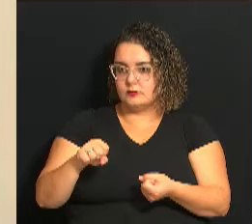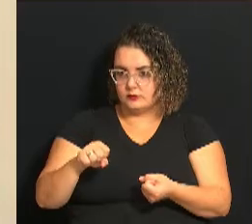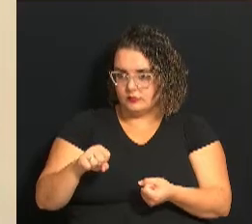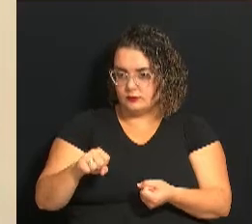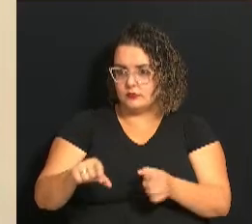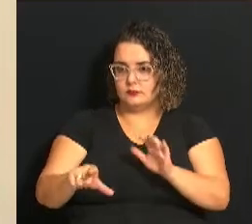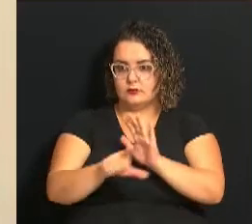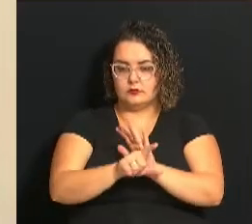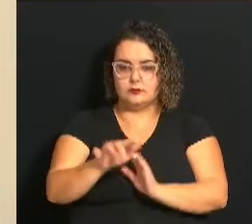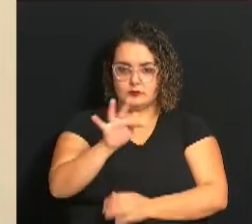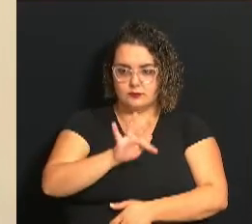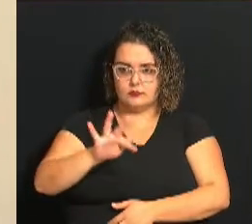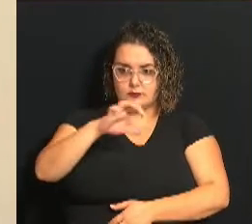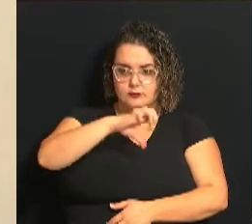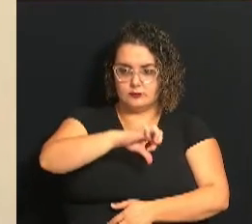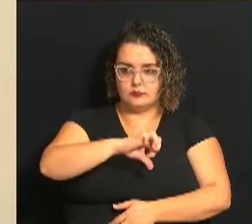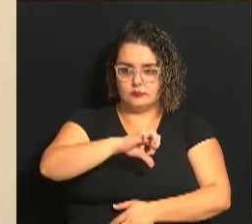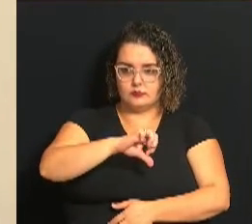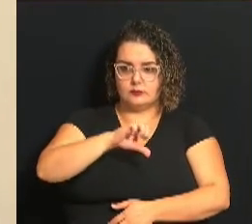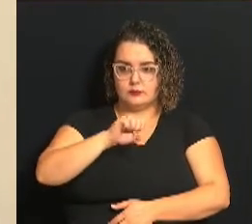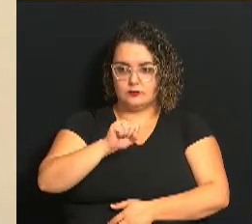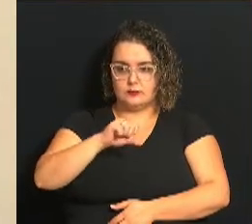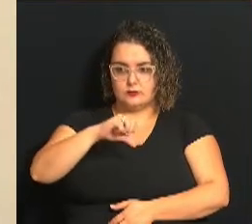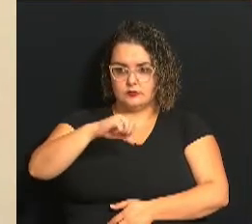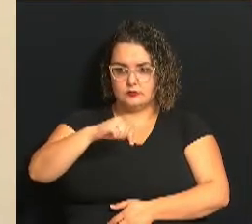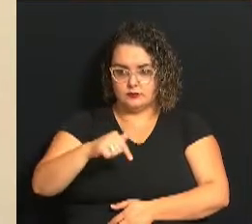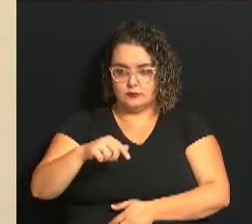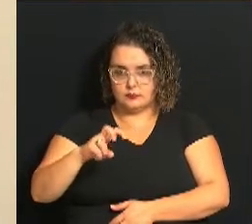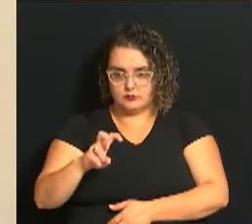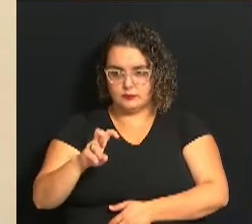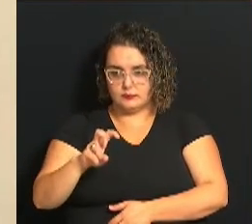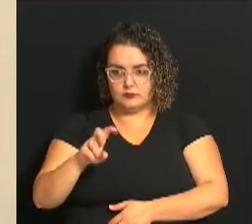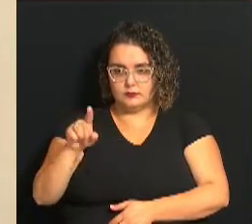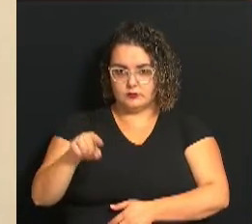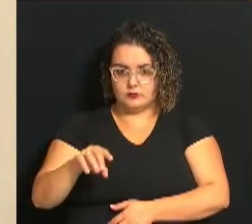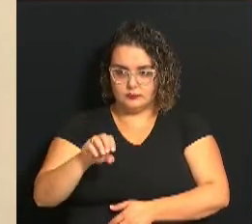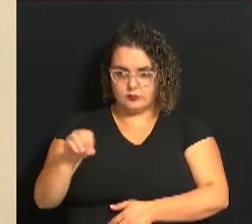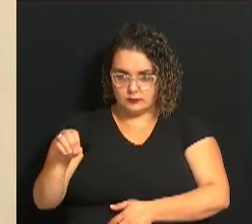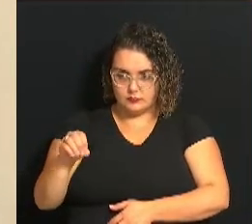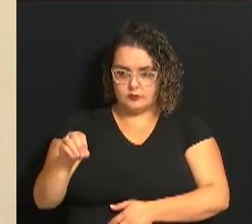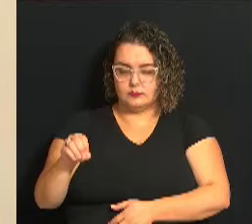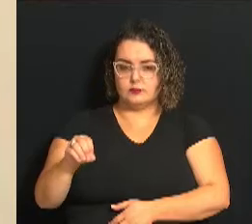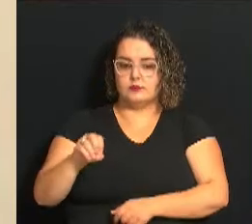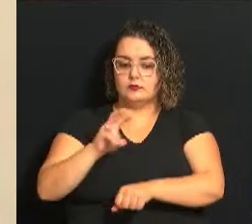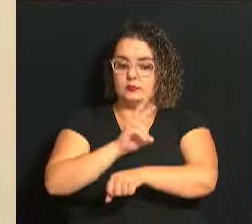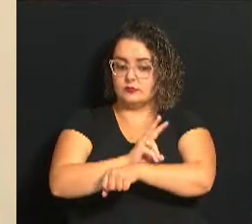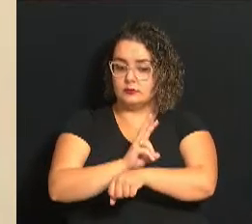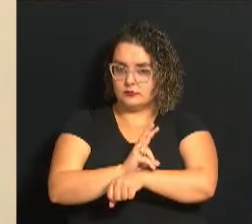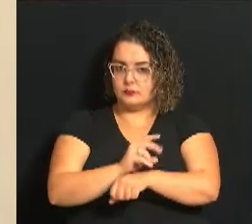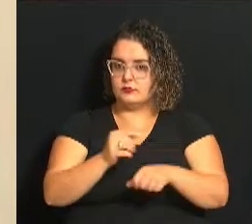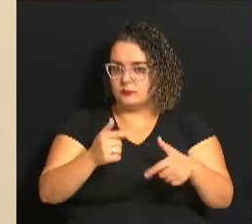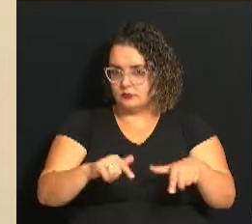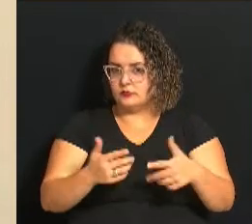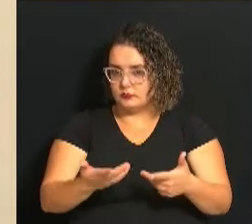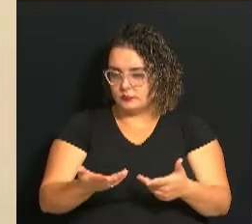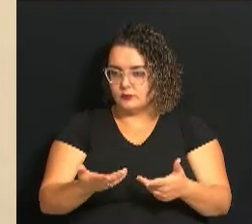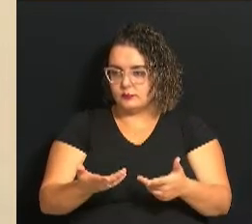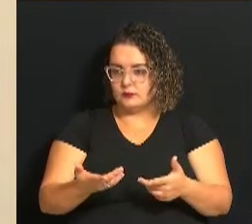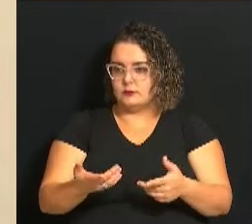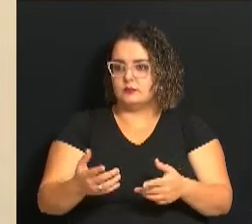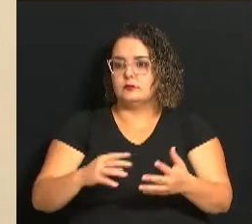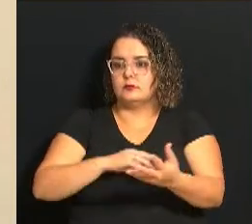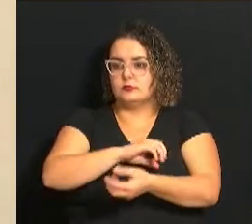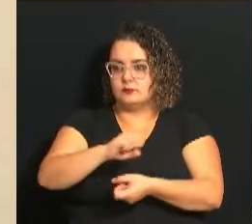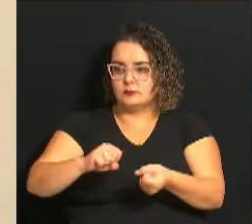Federal 9.985 de 2000, né, que é a Lei do Sistema Nacional de Unidades de Conservação, e sendo uma unidade também de uso sustentável,